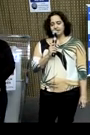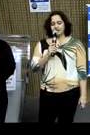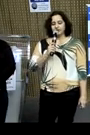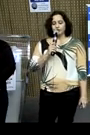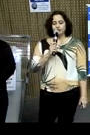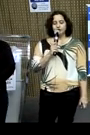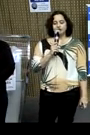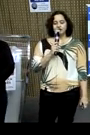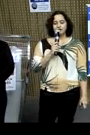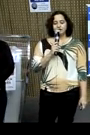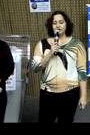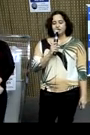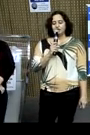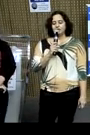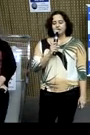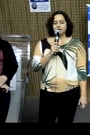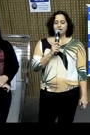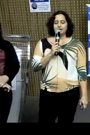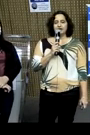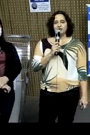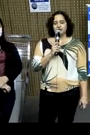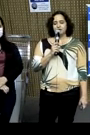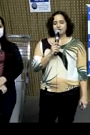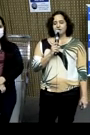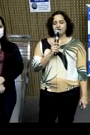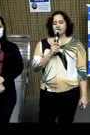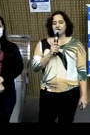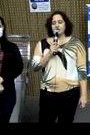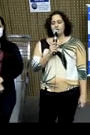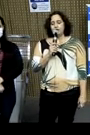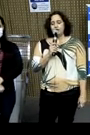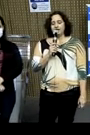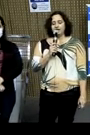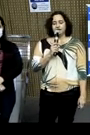2.703. Número de atendimento de demanda programada em 2020,